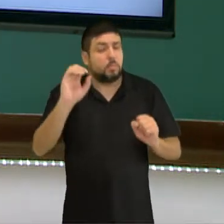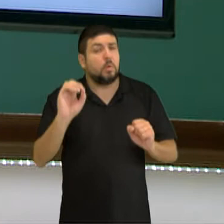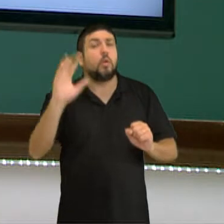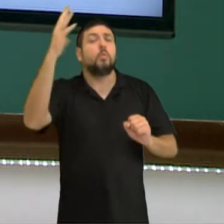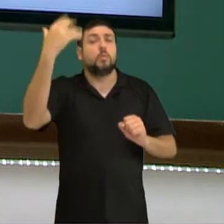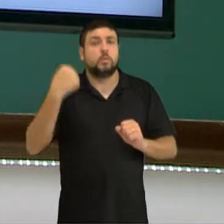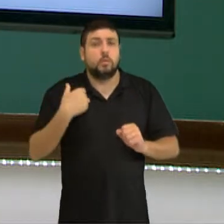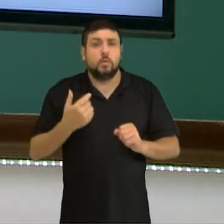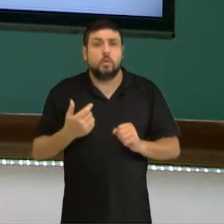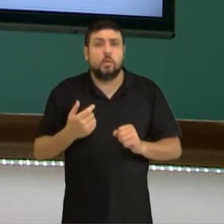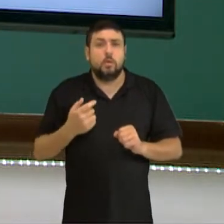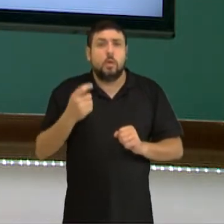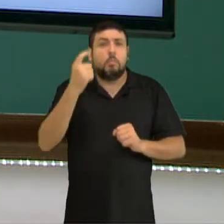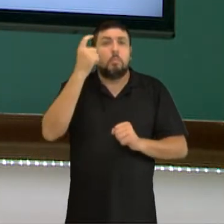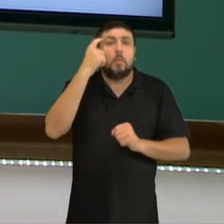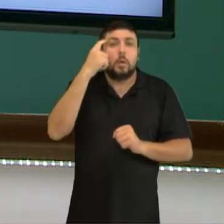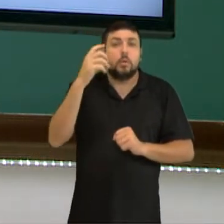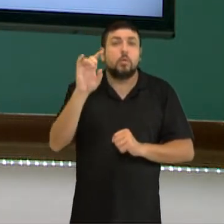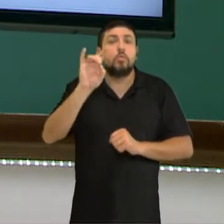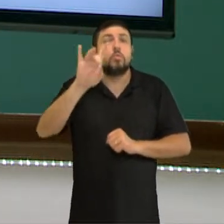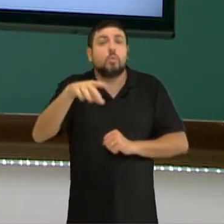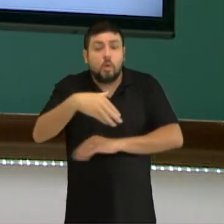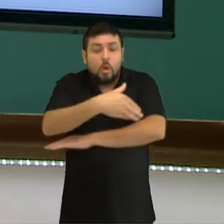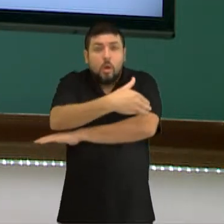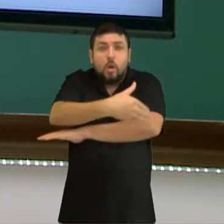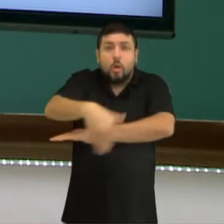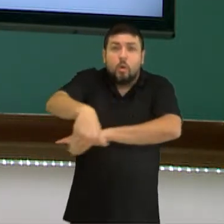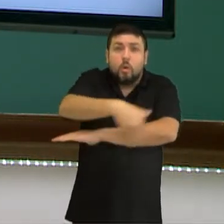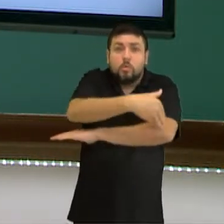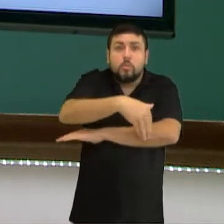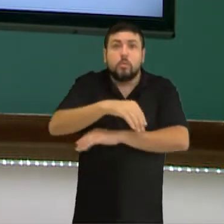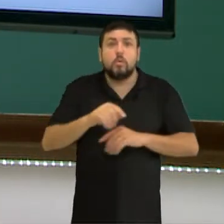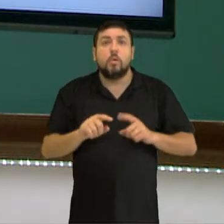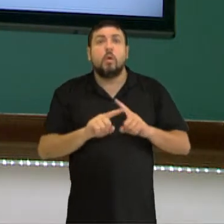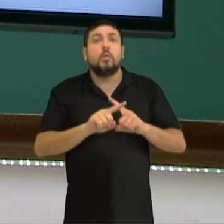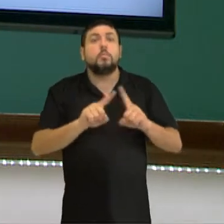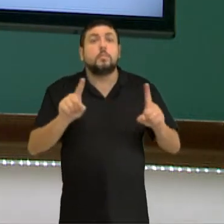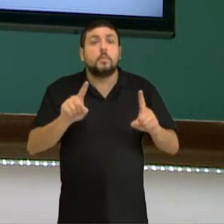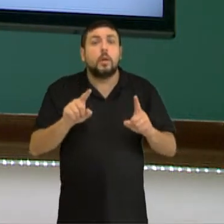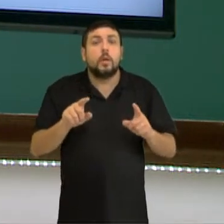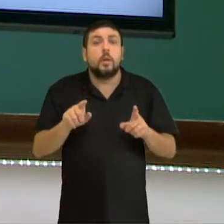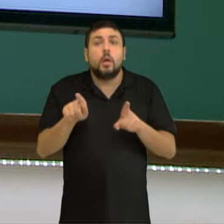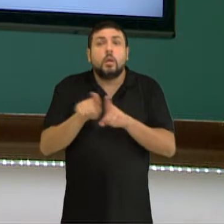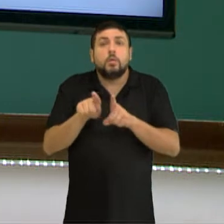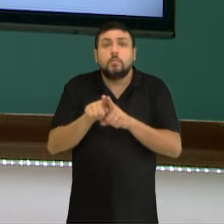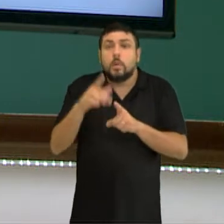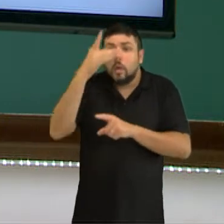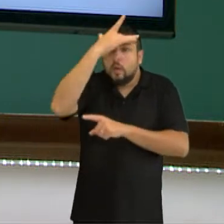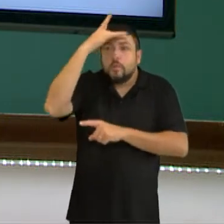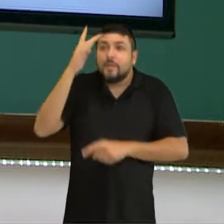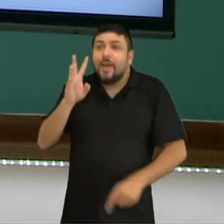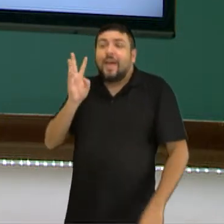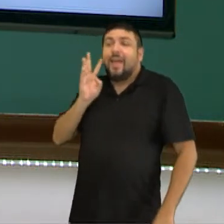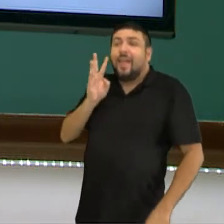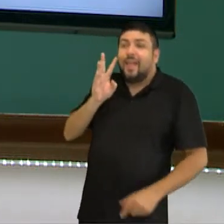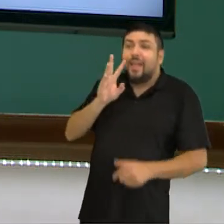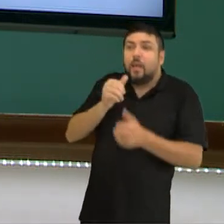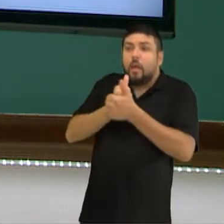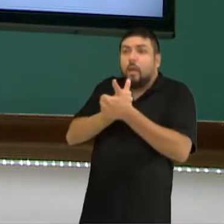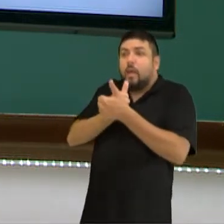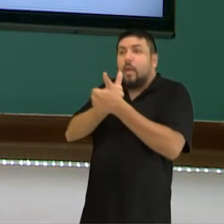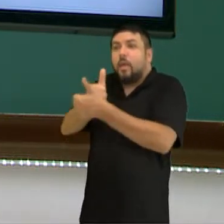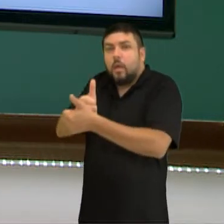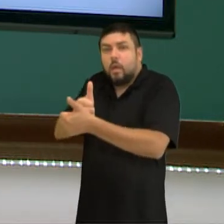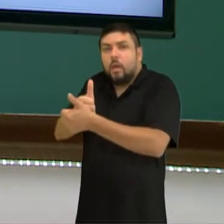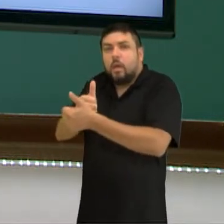num caminho, mas, e agora? Quem eu devo seguir? Eu devo seguir essa pessoa, aquela pessoa? Com